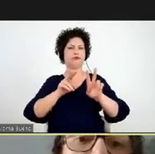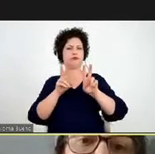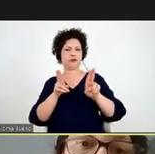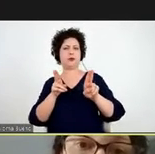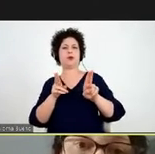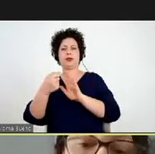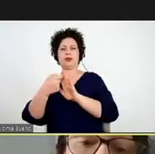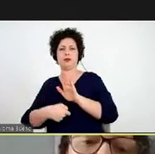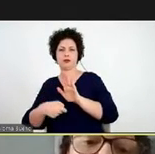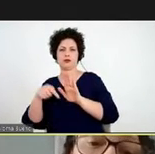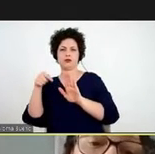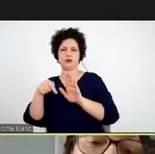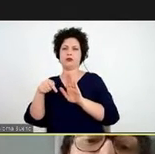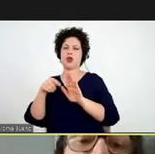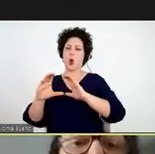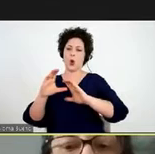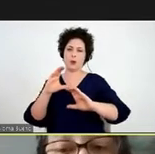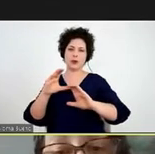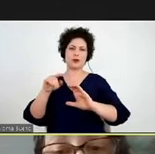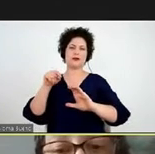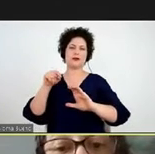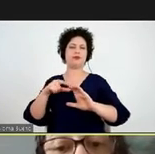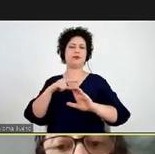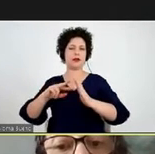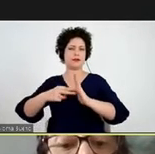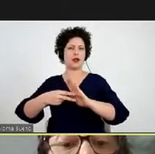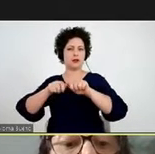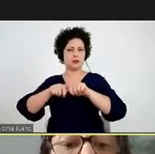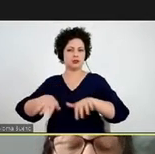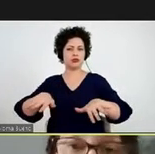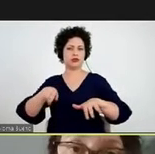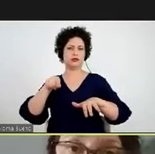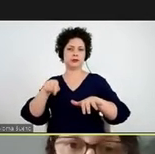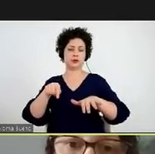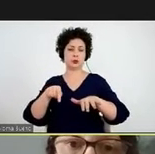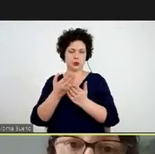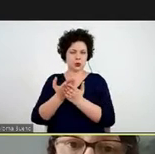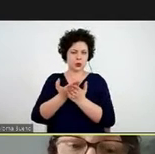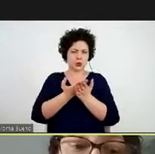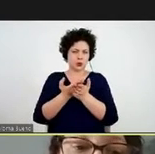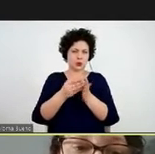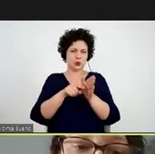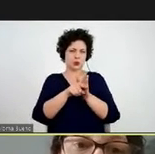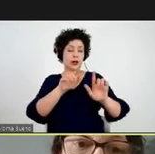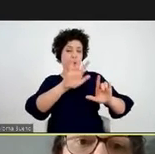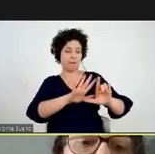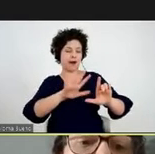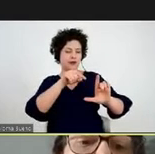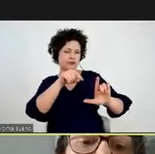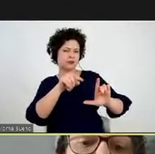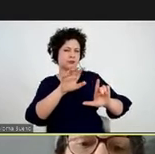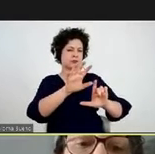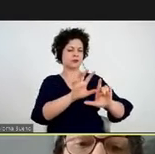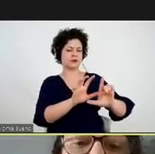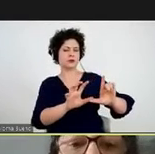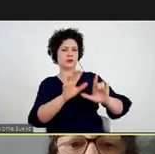como objeto de comunicação e de significação. Então, o estudo do texto, né, o estudo da imagem, só